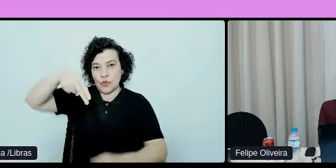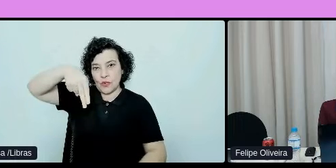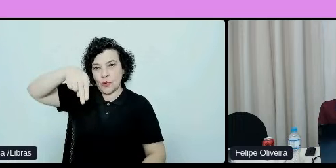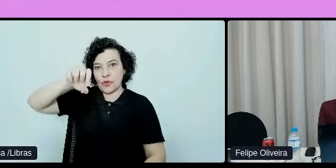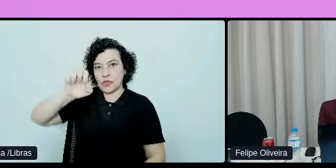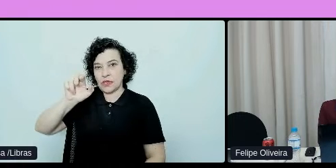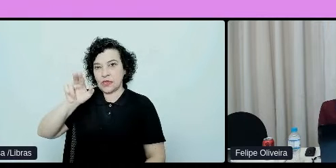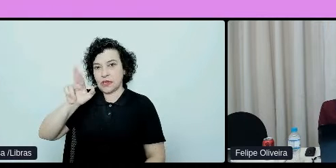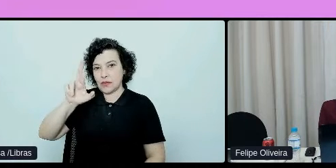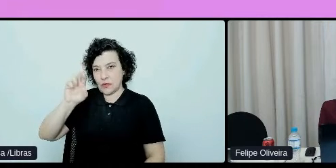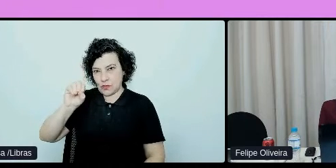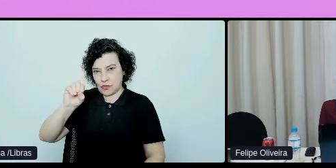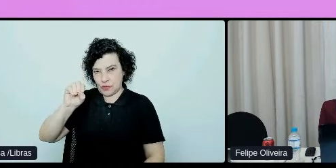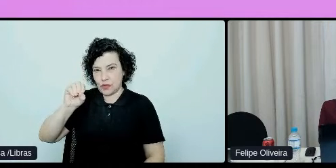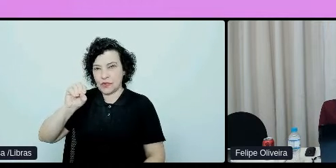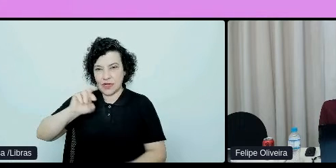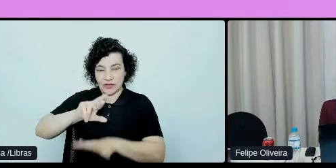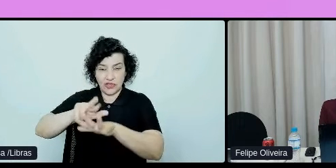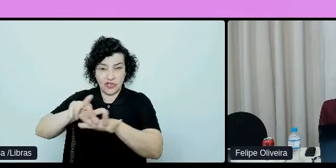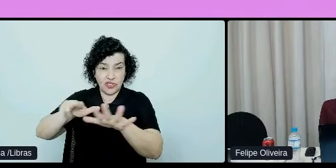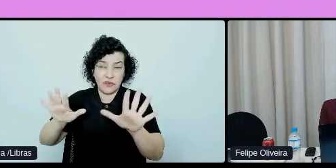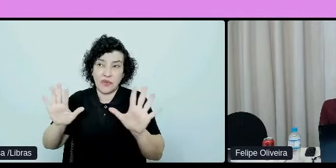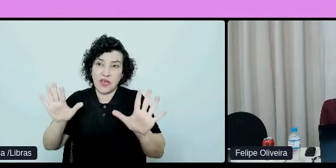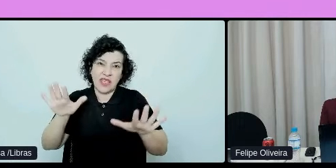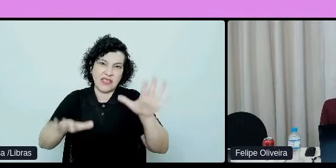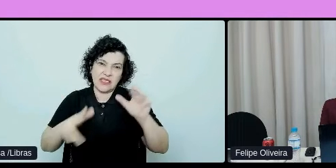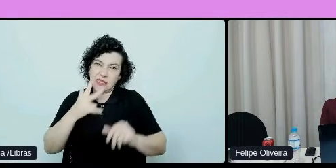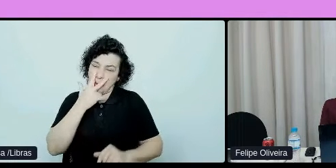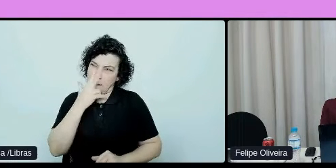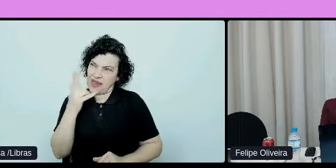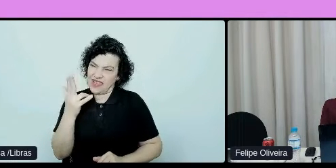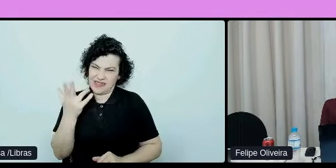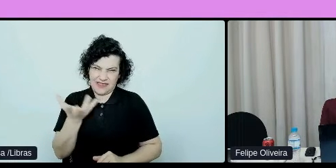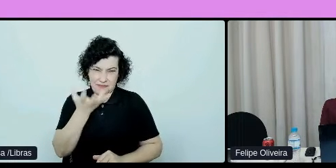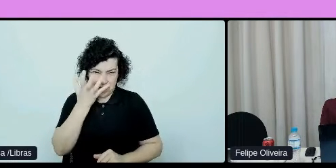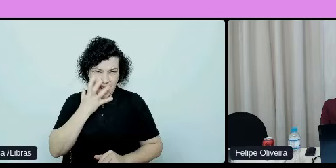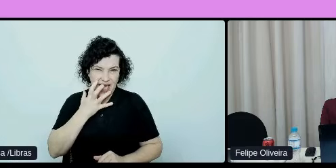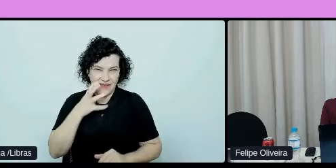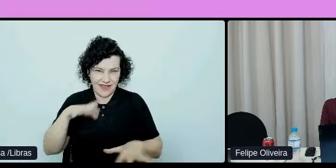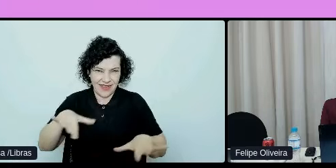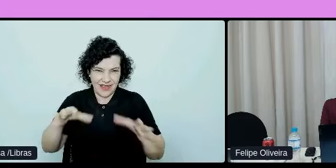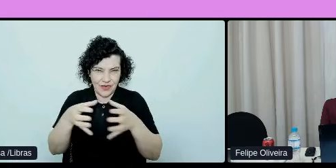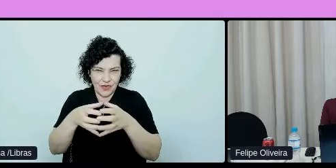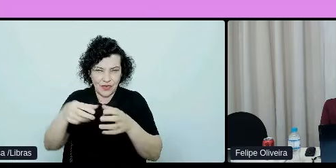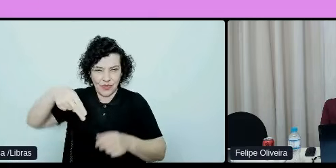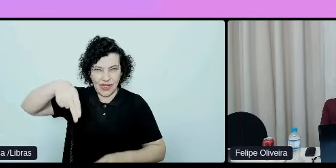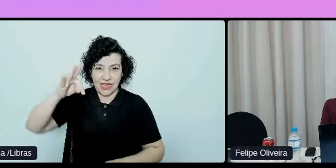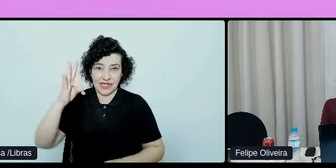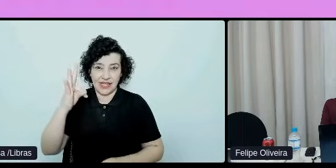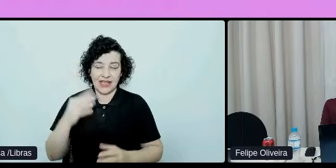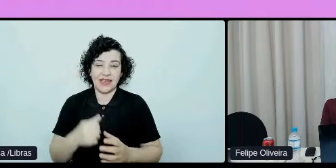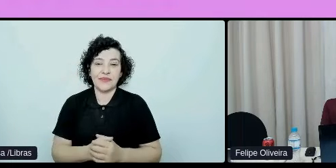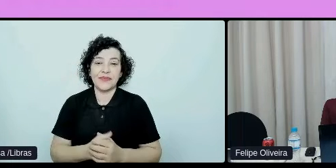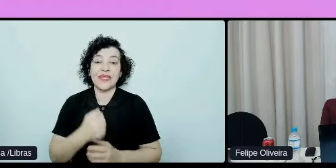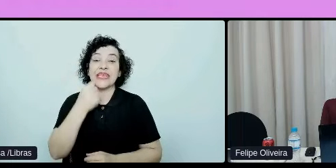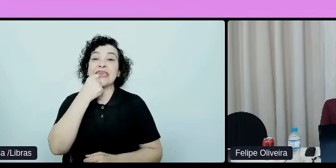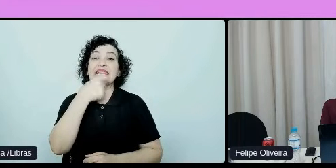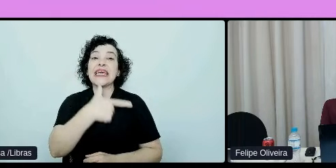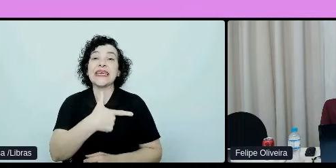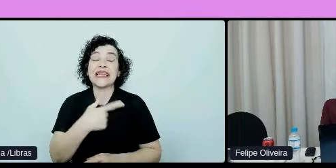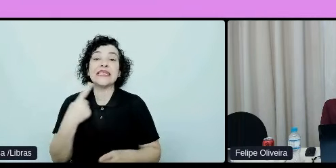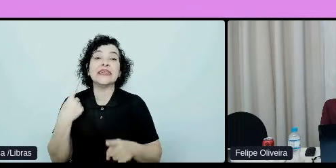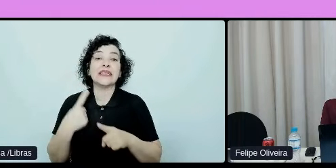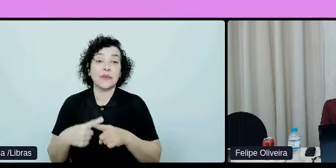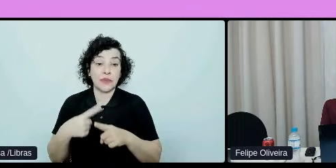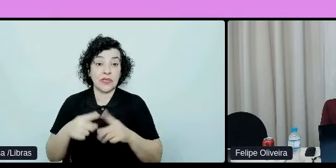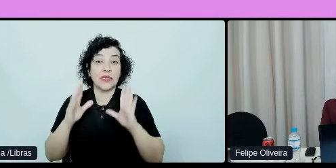possam ler como uma cara de braveza, mas não. Quer falar alguma coisa? E é engraçado, né? Porque teve